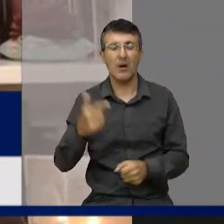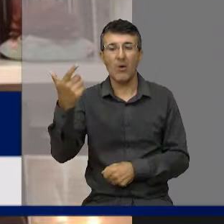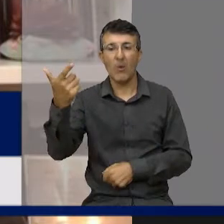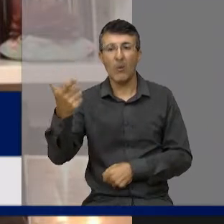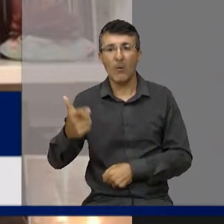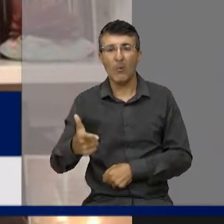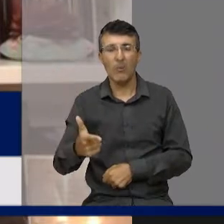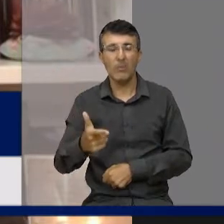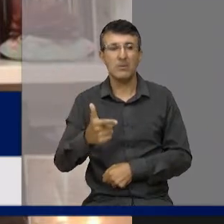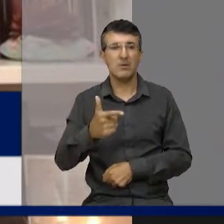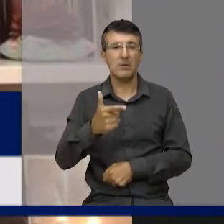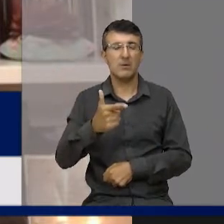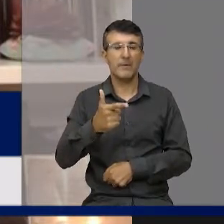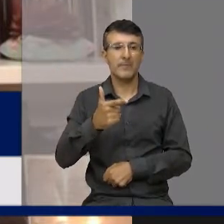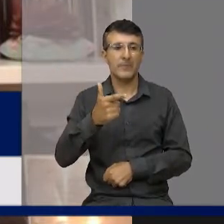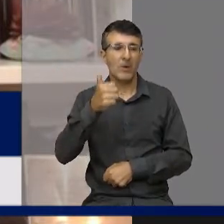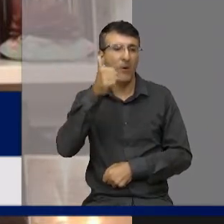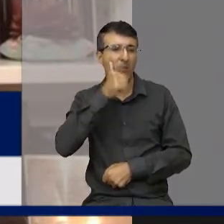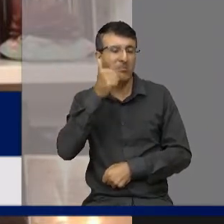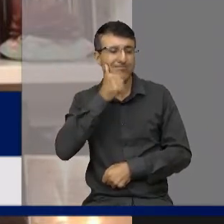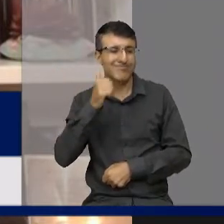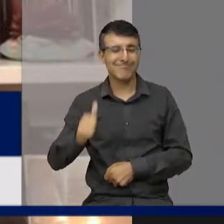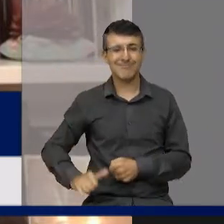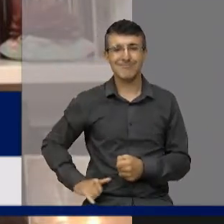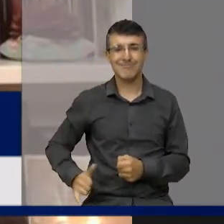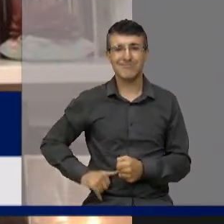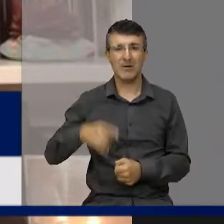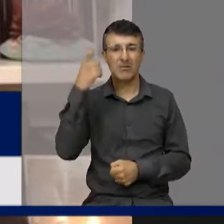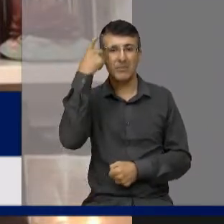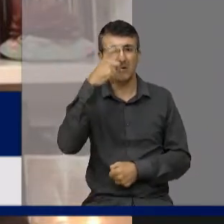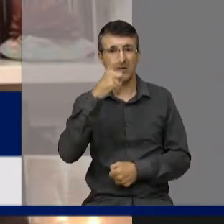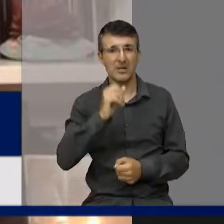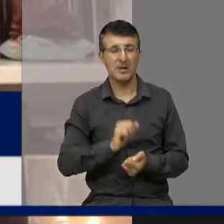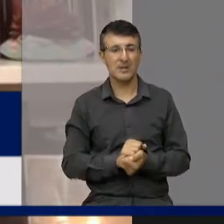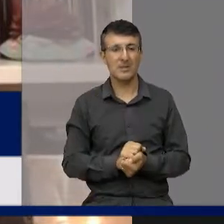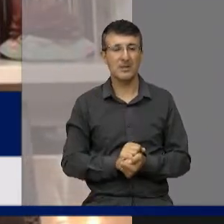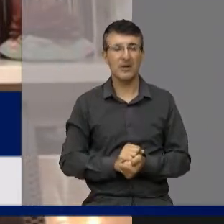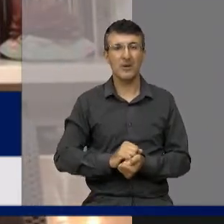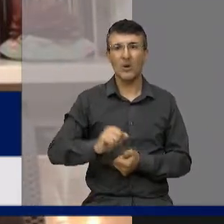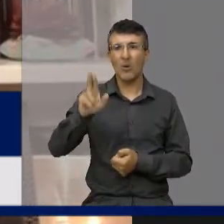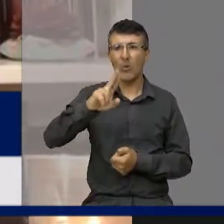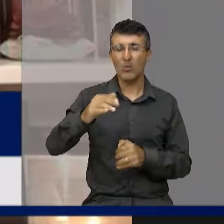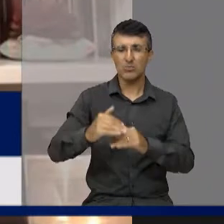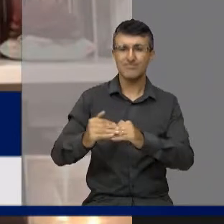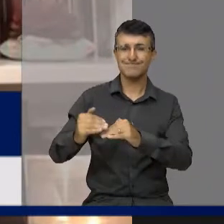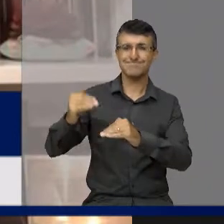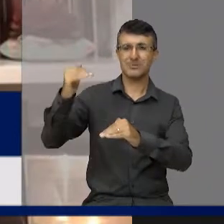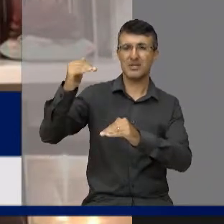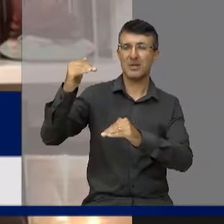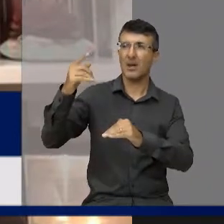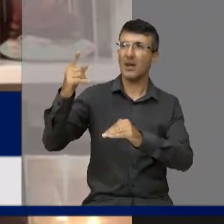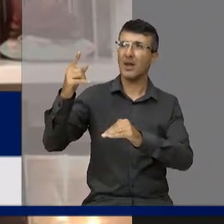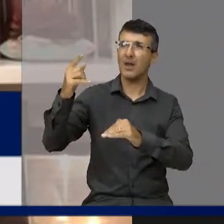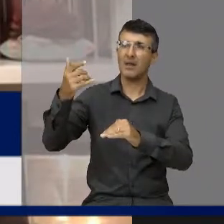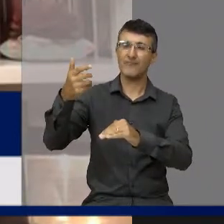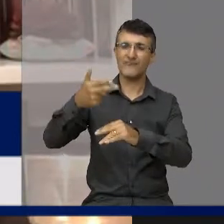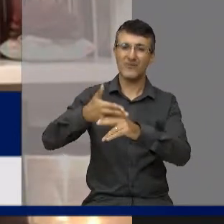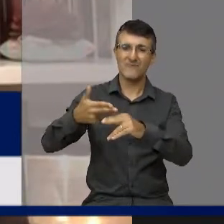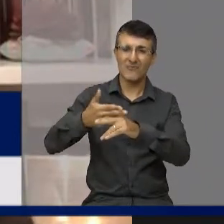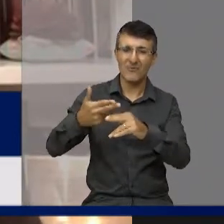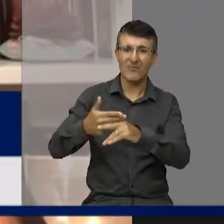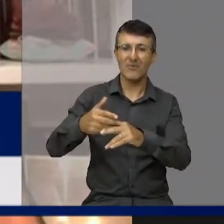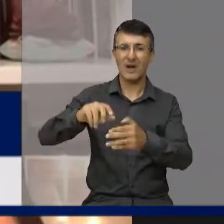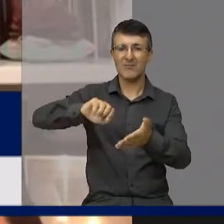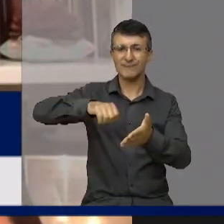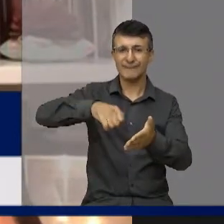acréscimo no uso de arma de fogo para a prática de feminicídios íntimos, né? Então, nesse momento aí que se discute até armamento, né, e uma